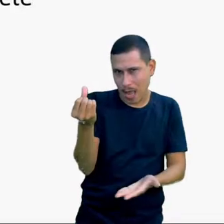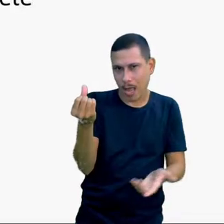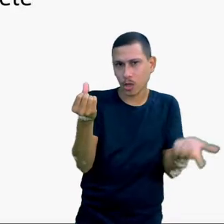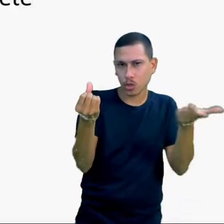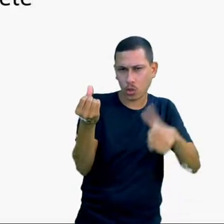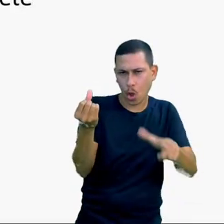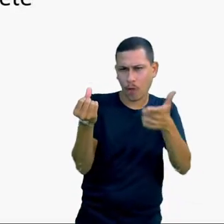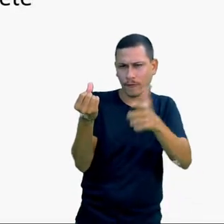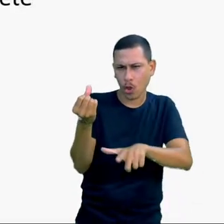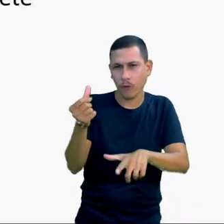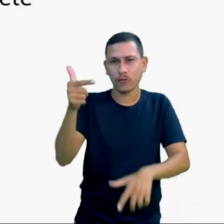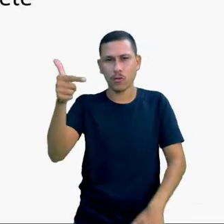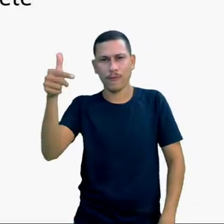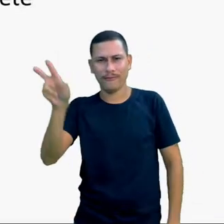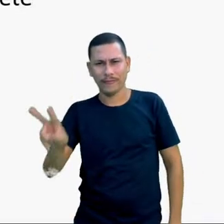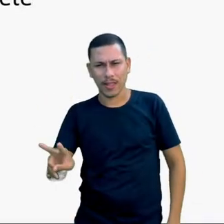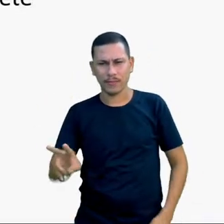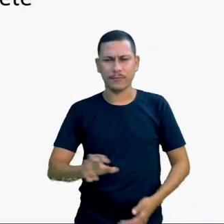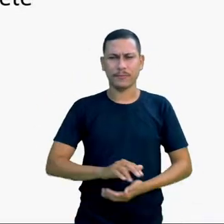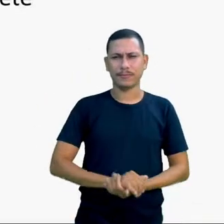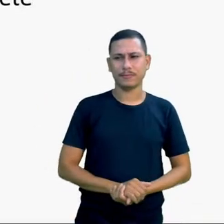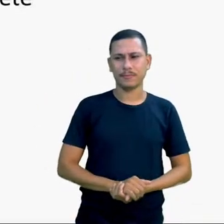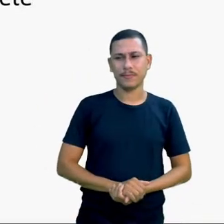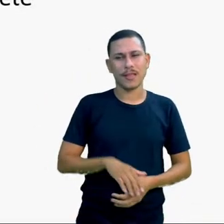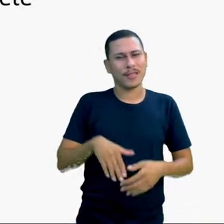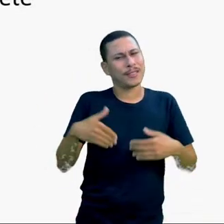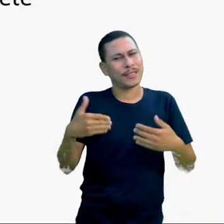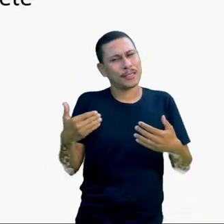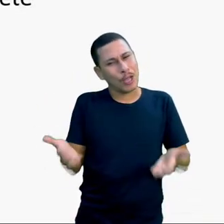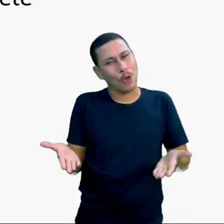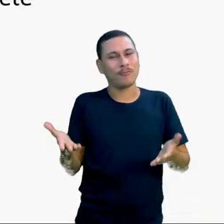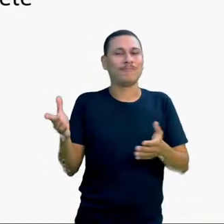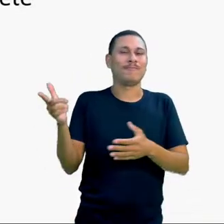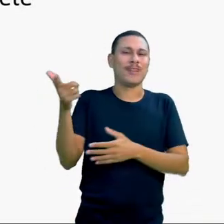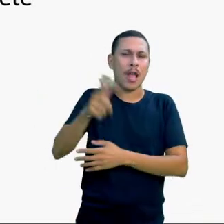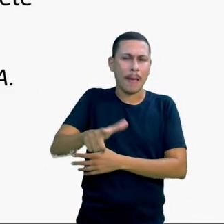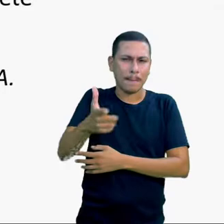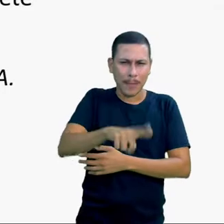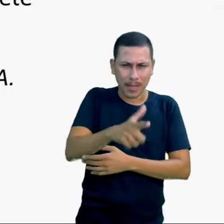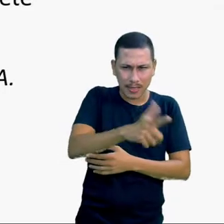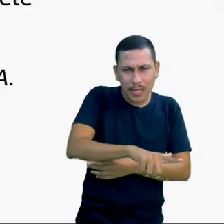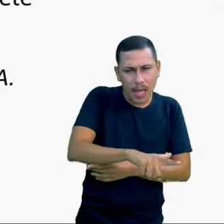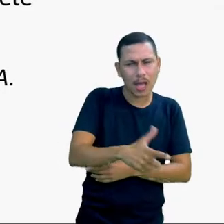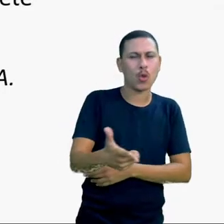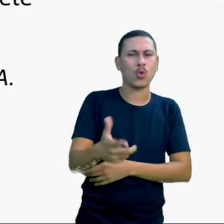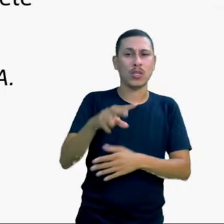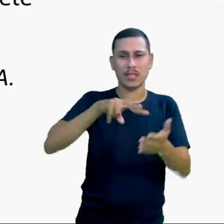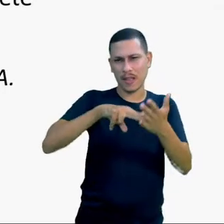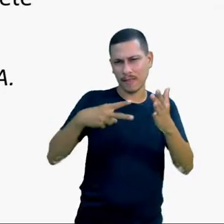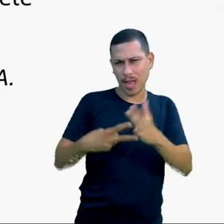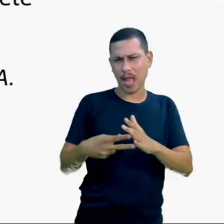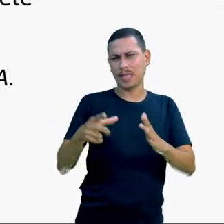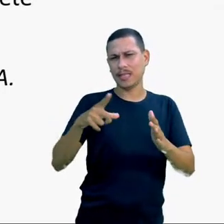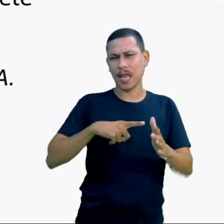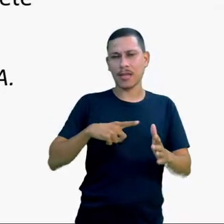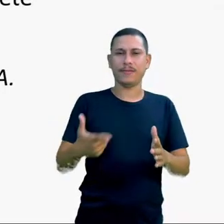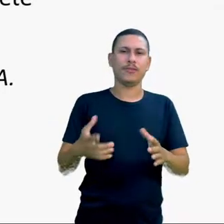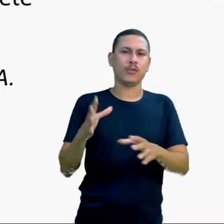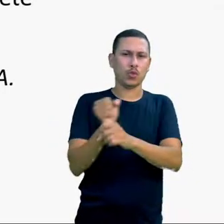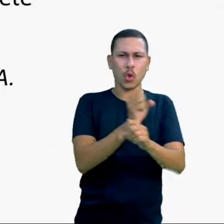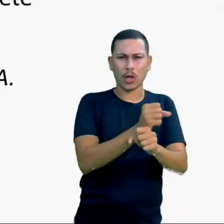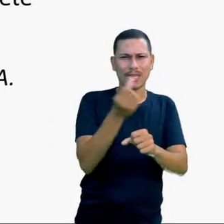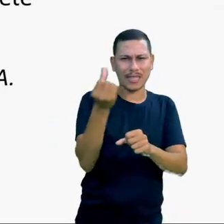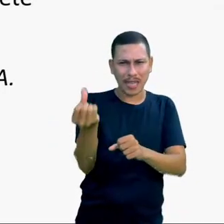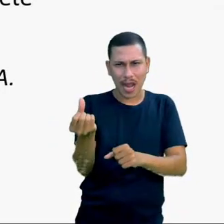repete duas vezes. Então, essa repetição terá um significado. A nota 6 que mais